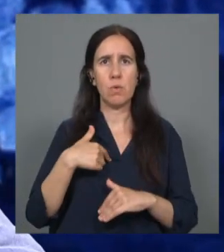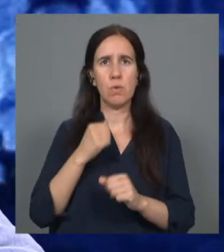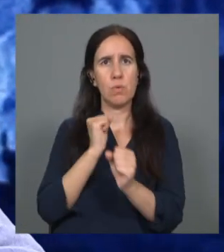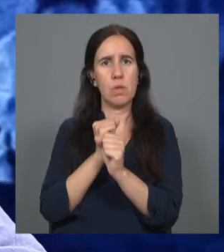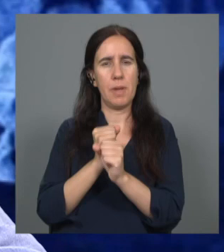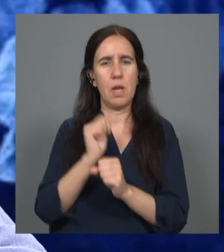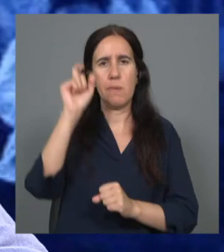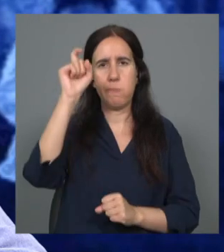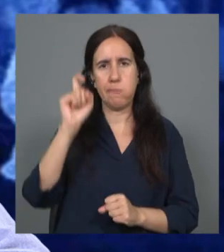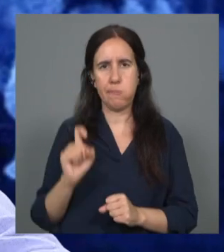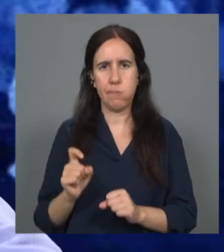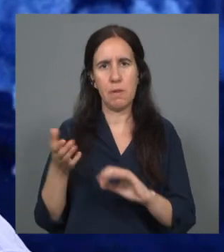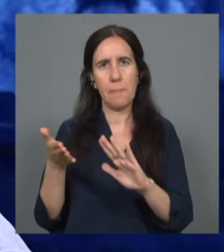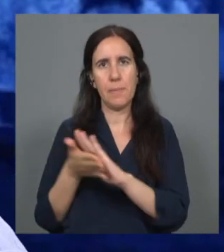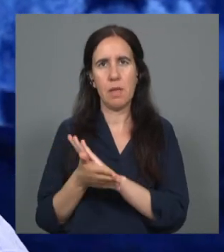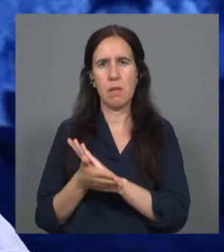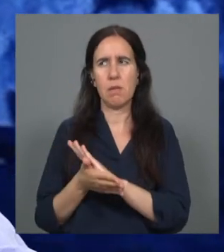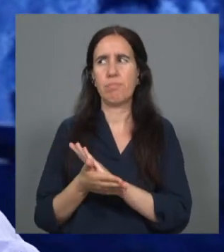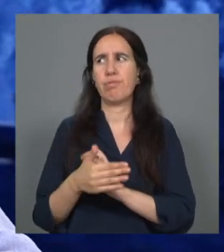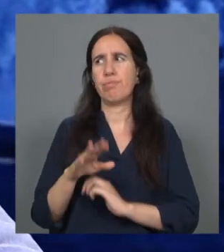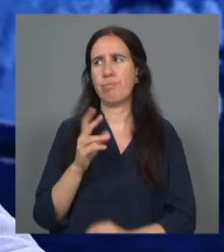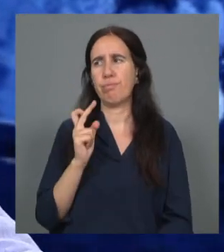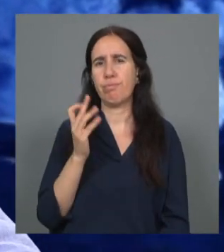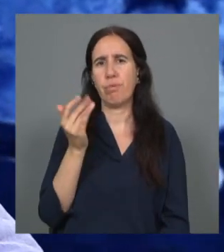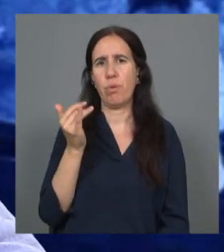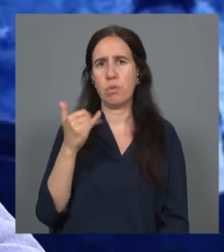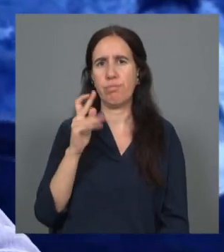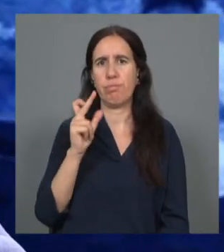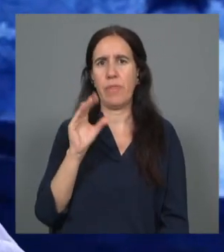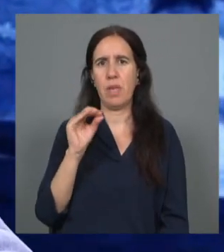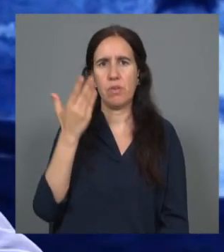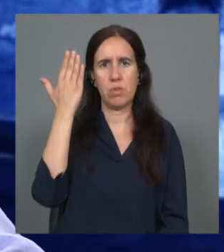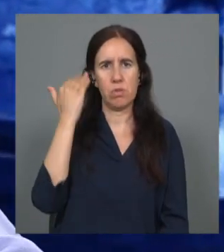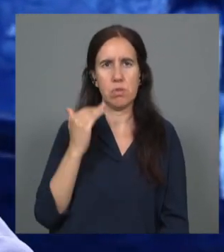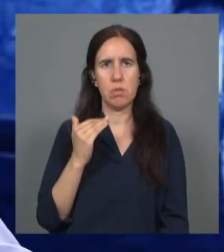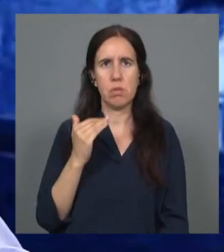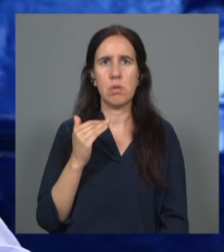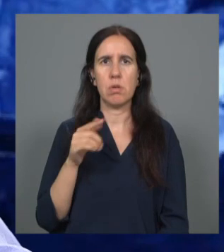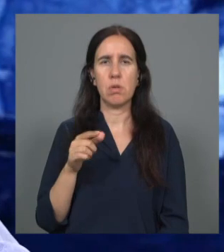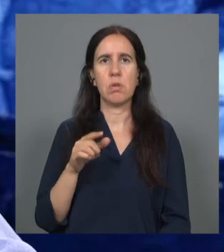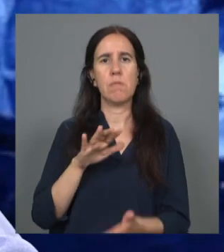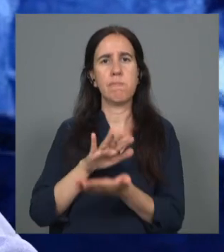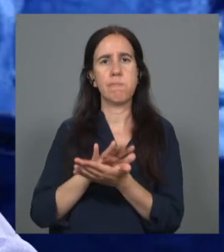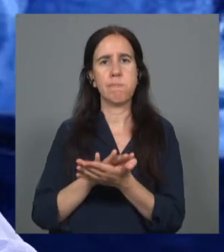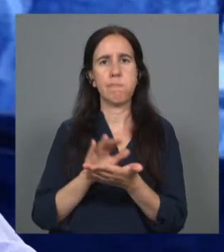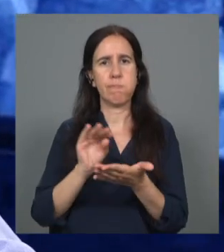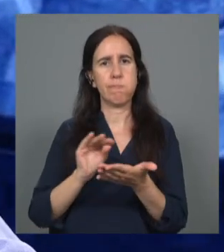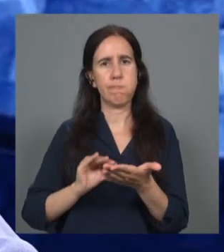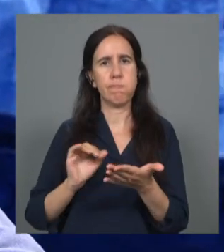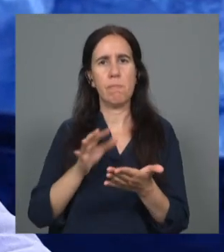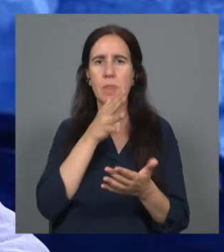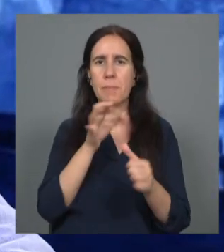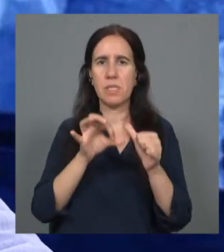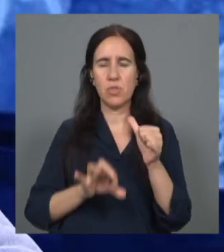tempo inteiro, já há 12 anos ou 10, na redação do Mensageiro,